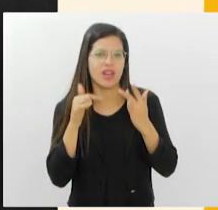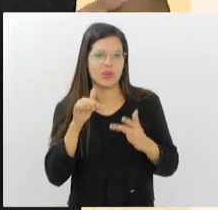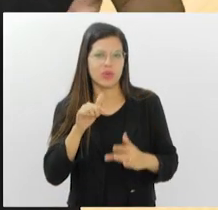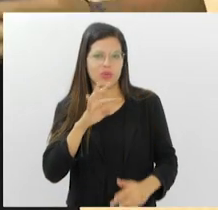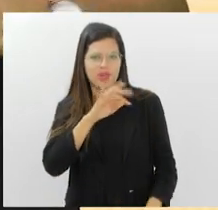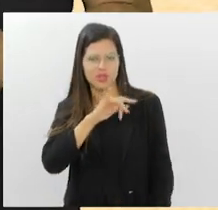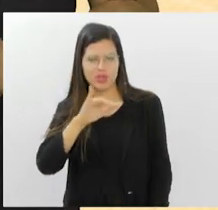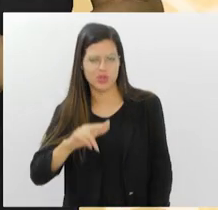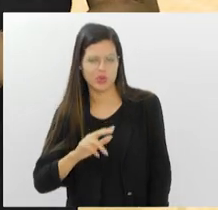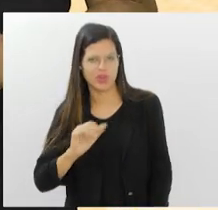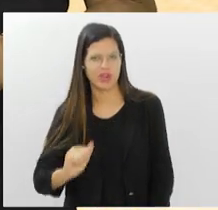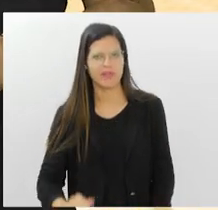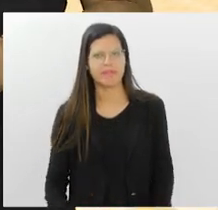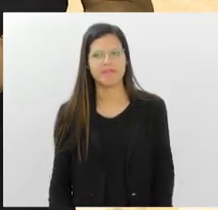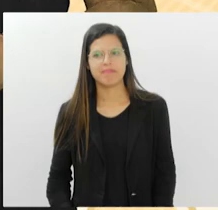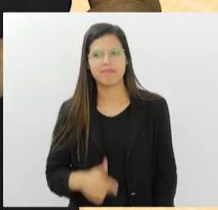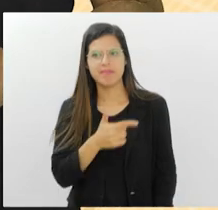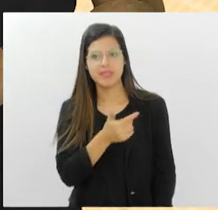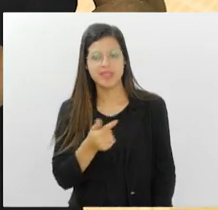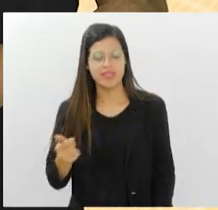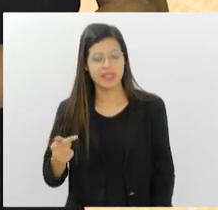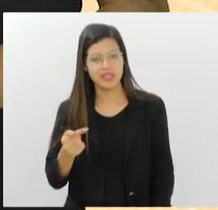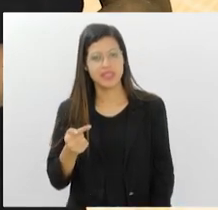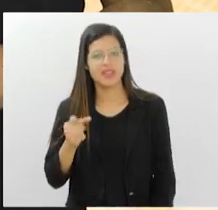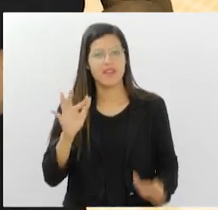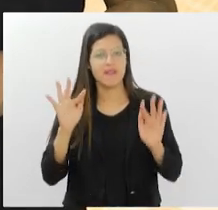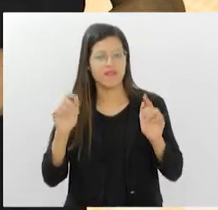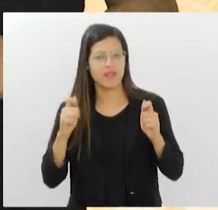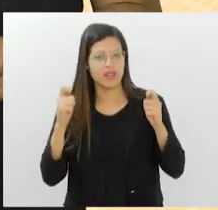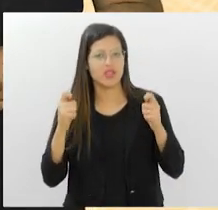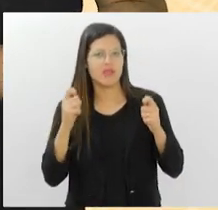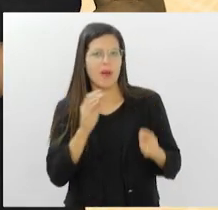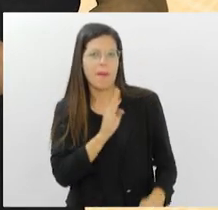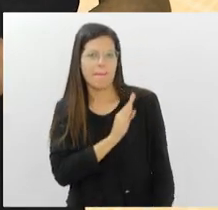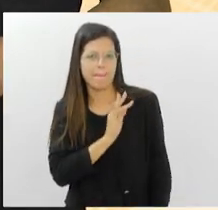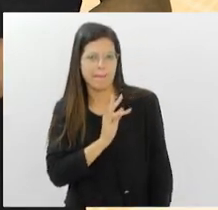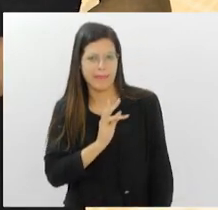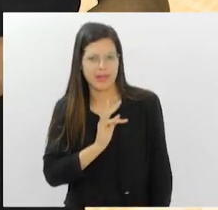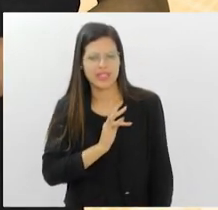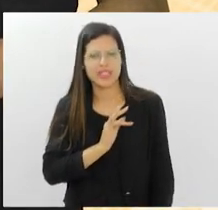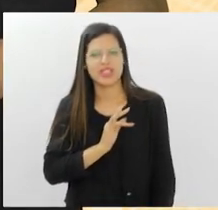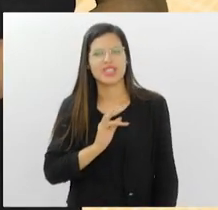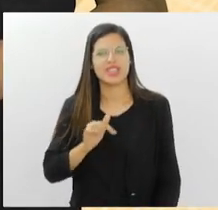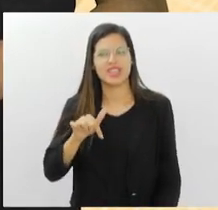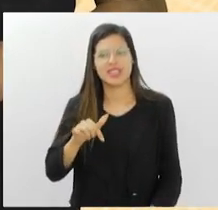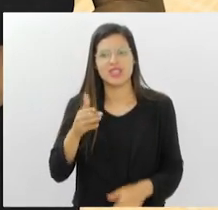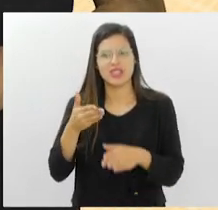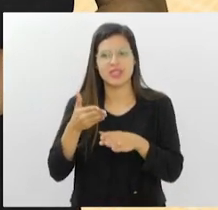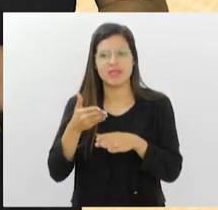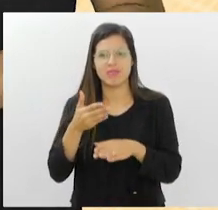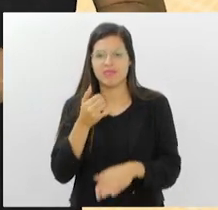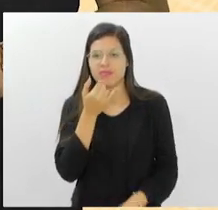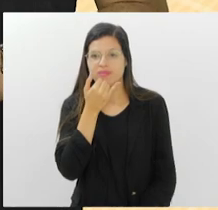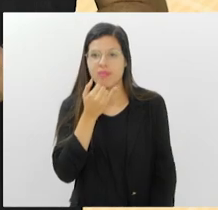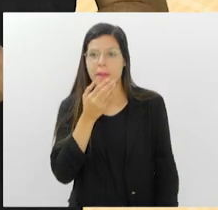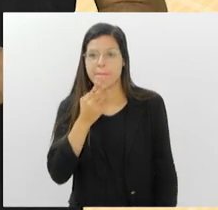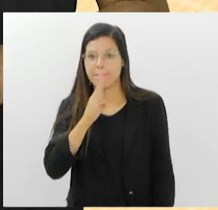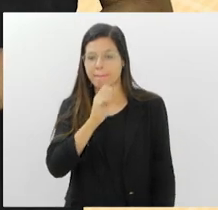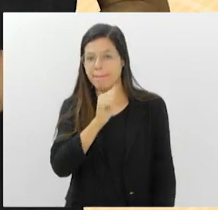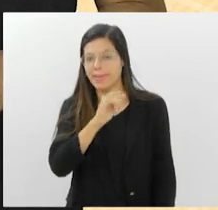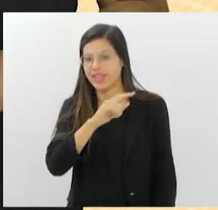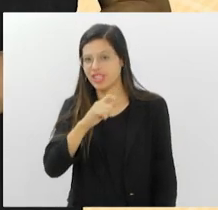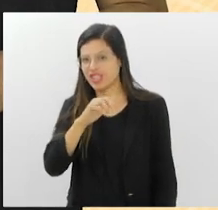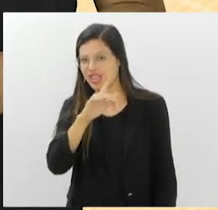A 27ª edição do Festival Baixada Animada chegou em Niterói e durante o final de semana do Dia das Crianças vai